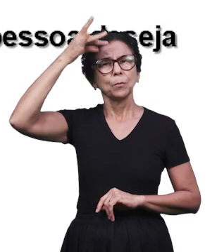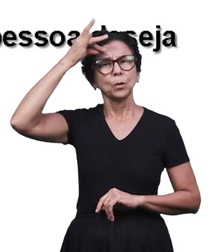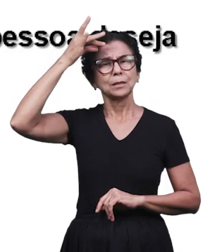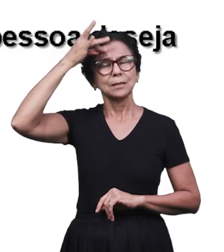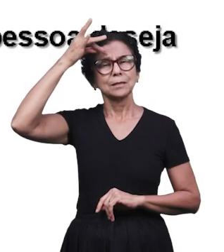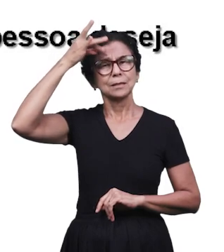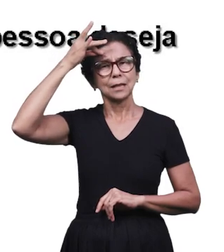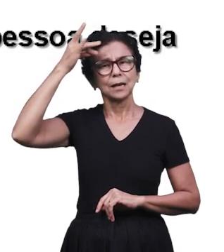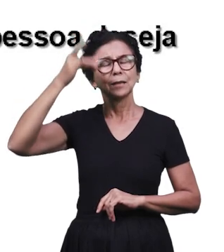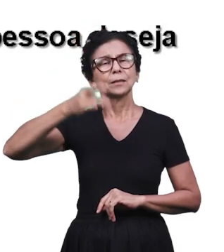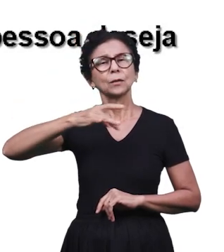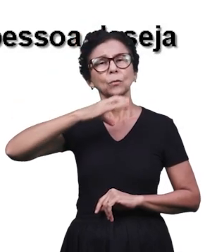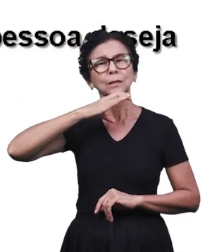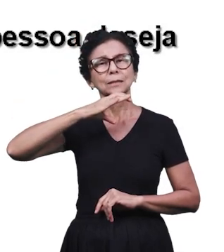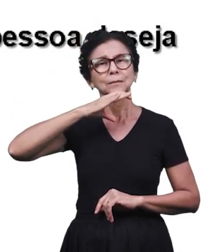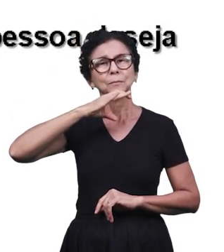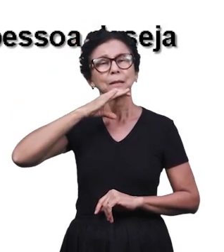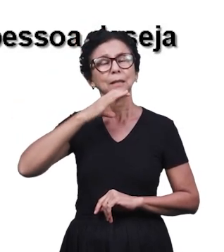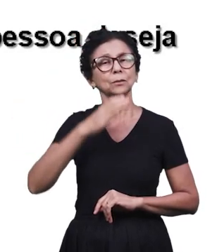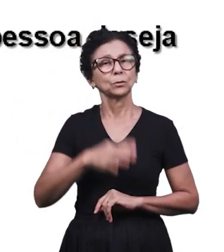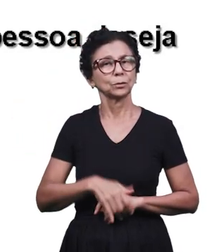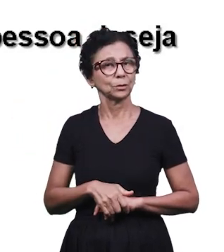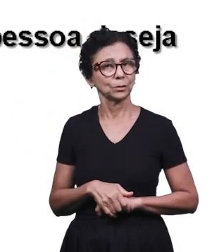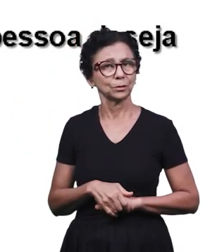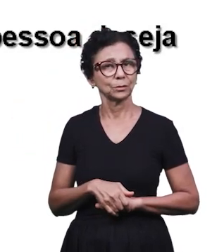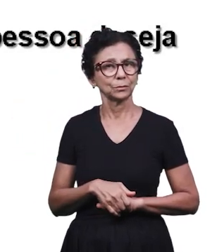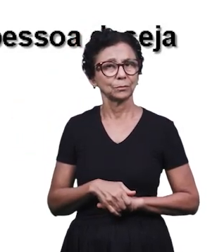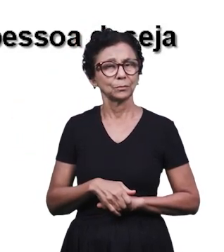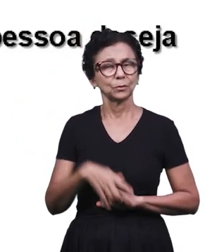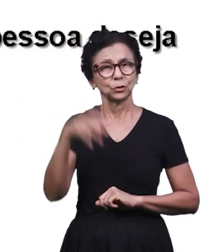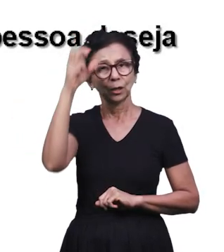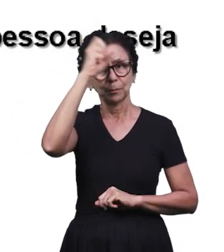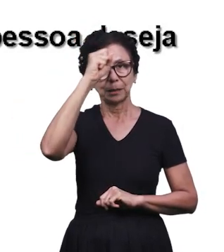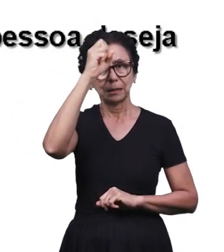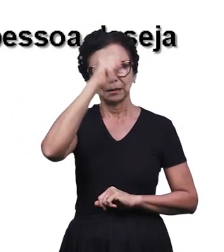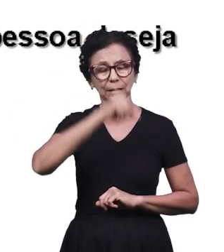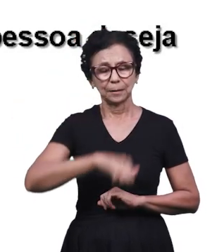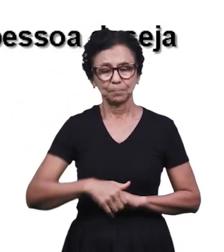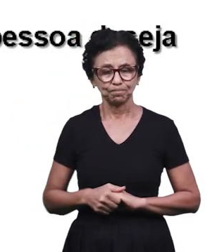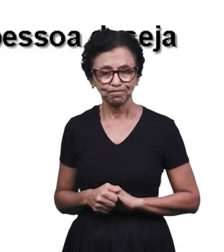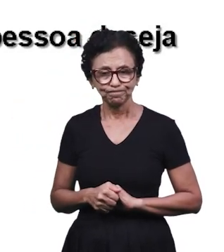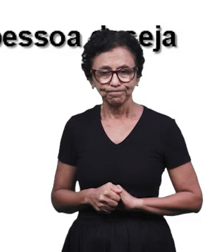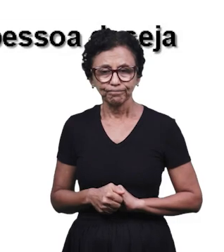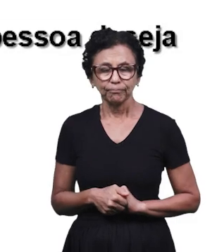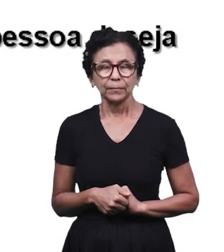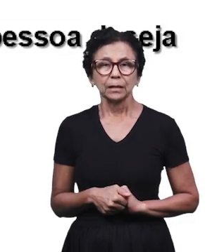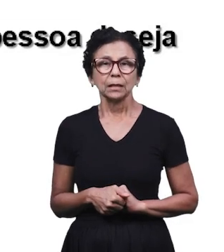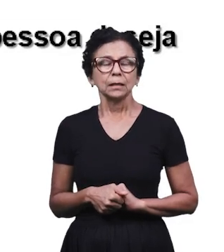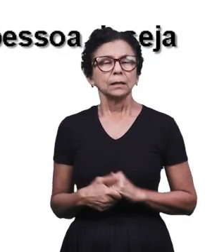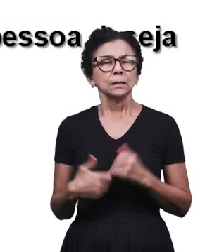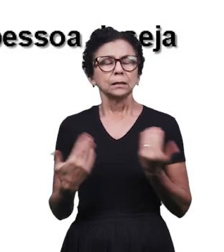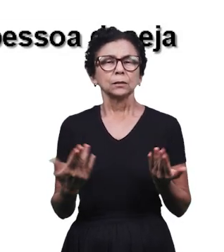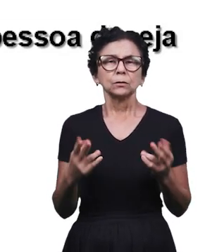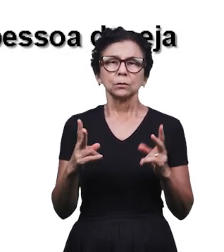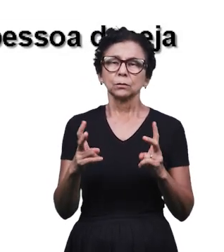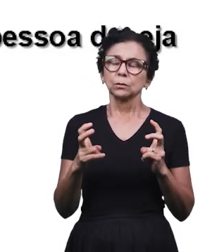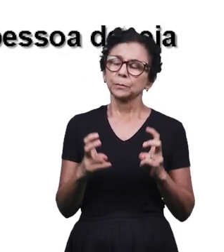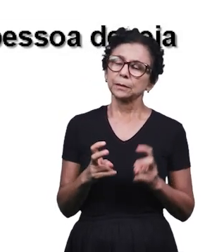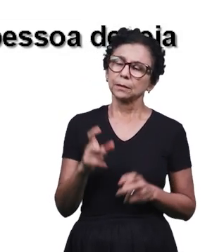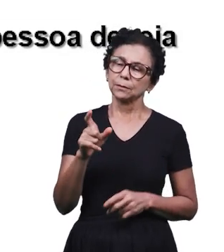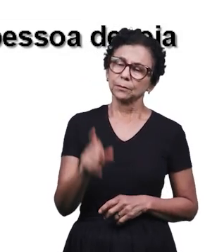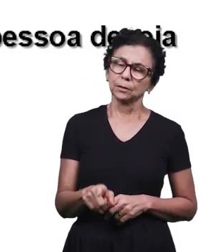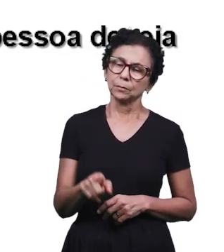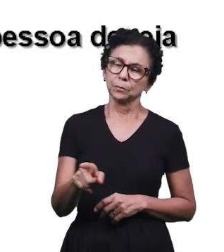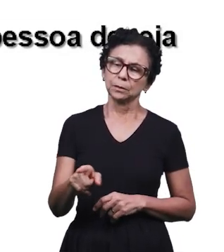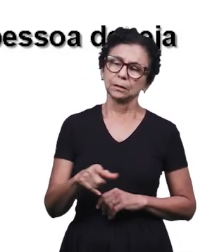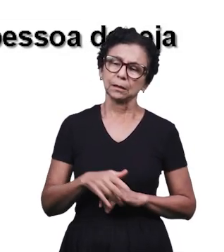Então, como acolhemos essas dificuldades dos nossos irmãos? Nós olhamos para aquilo que ele está falando, damos a